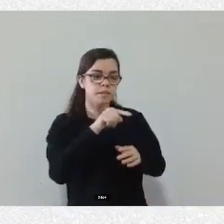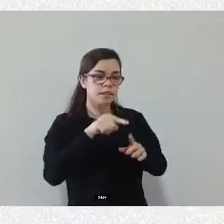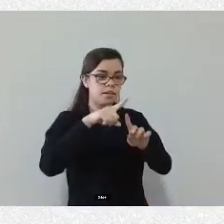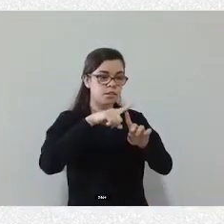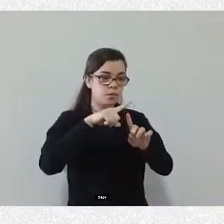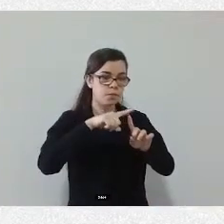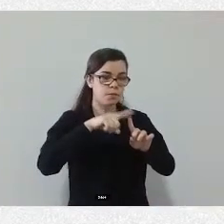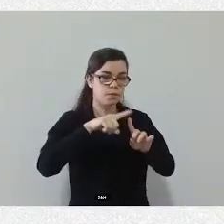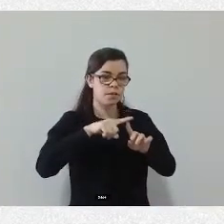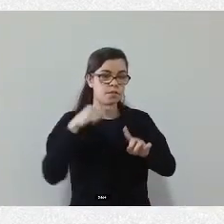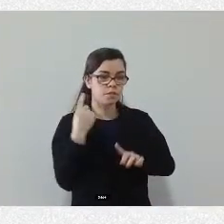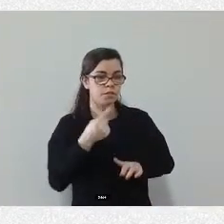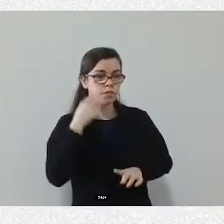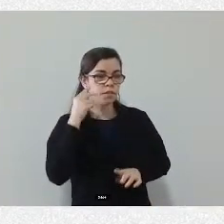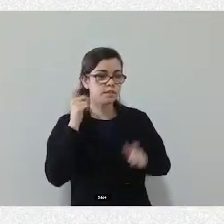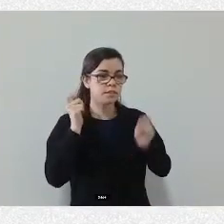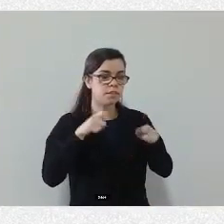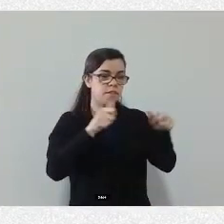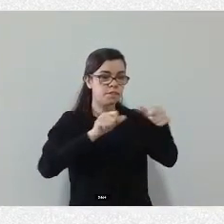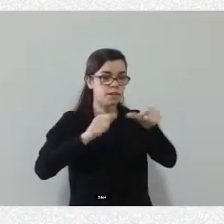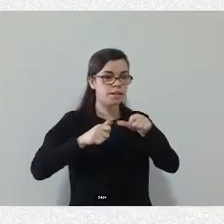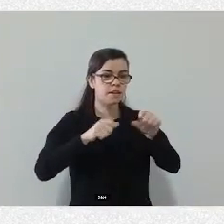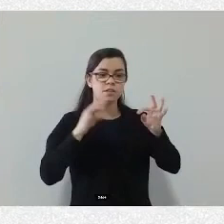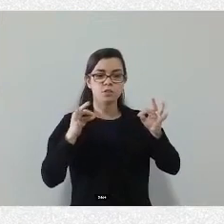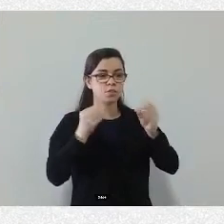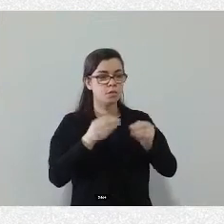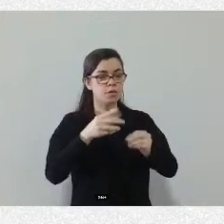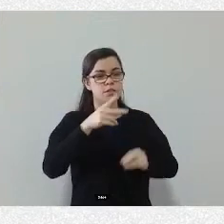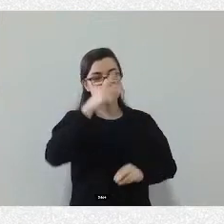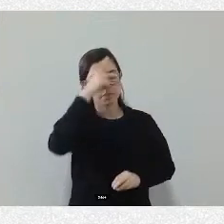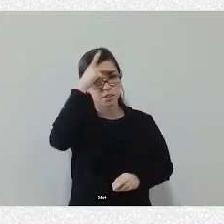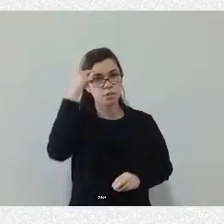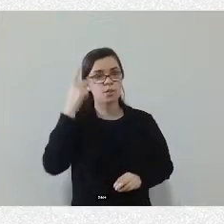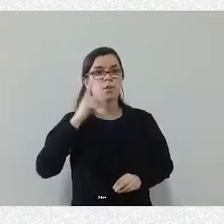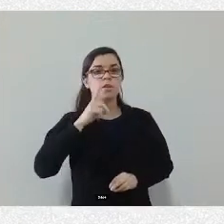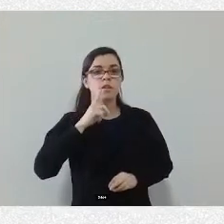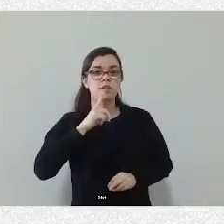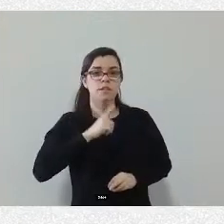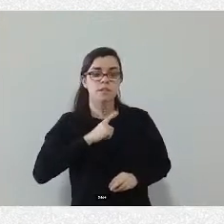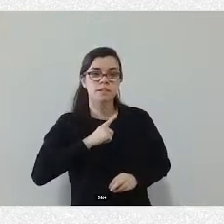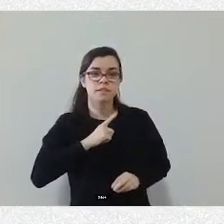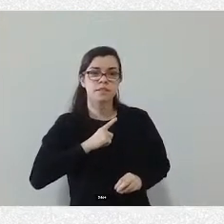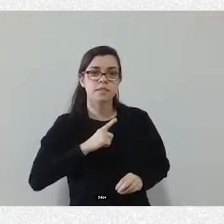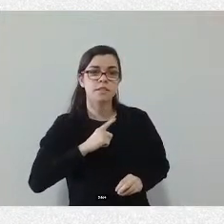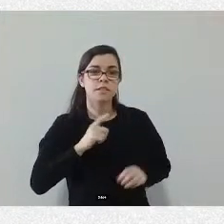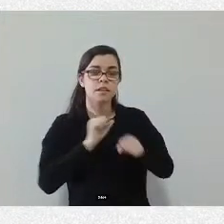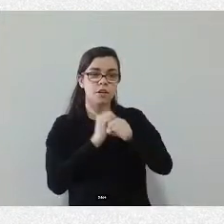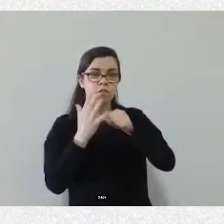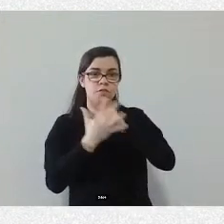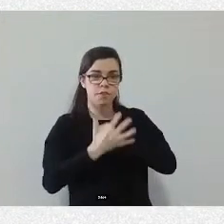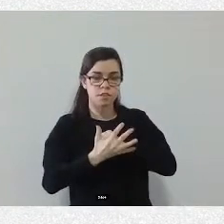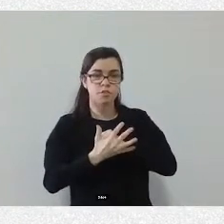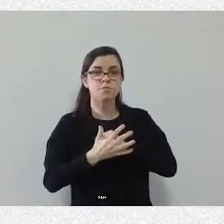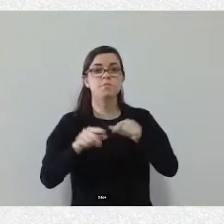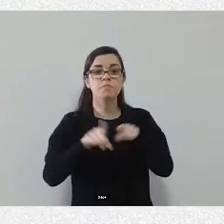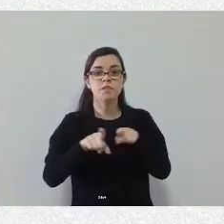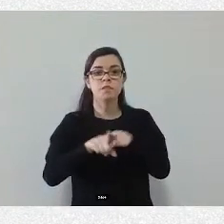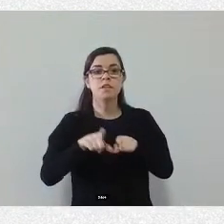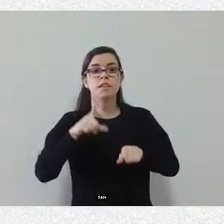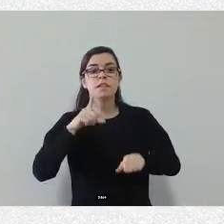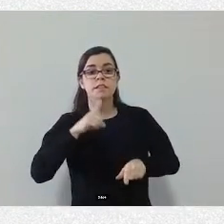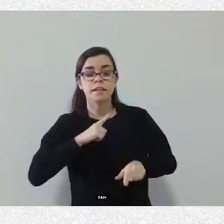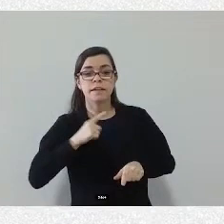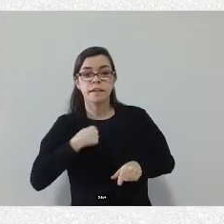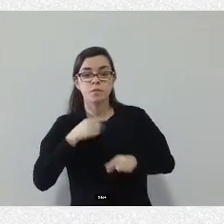resultados positivos para a Covid. Então, nós temos 4 pesquisadores da universidade, eu e mais 3 técnicos de laboratório que vão participar da